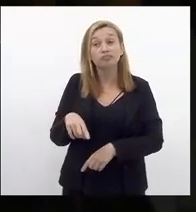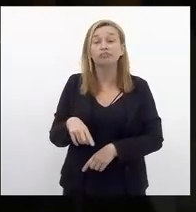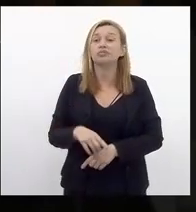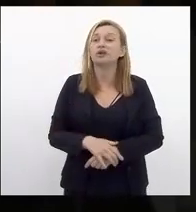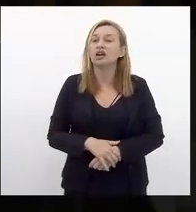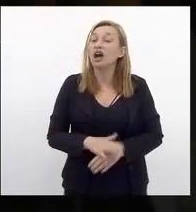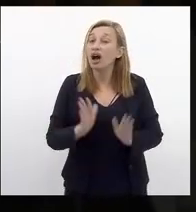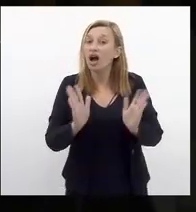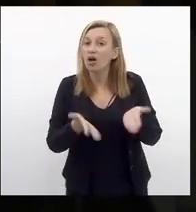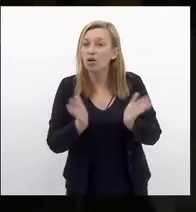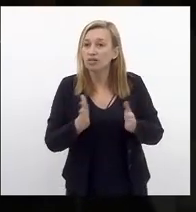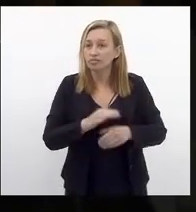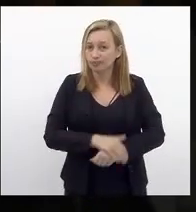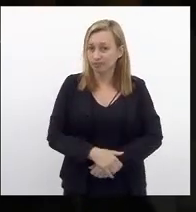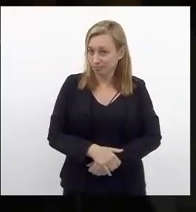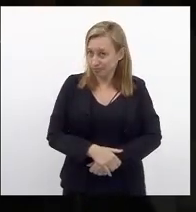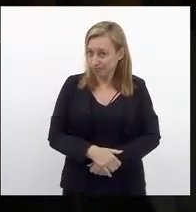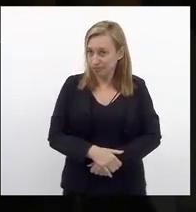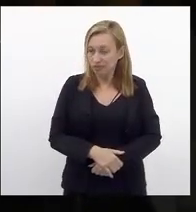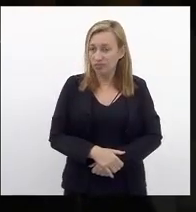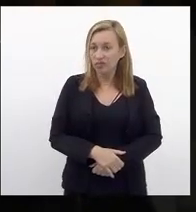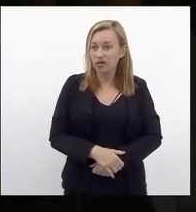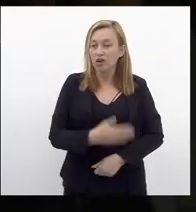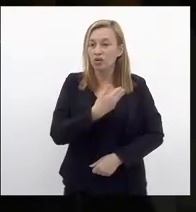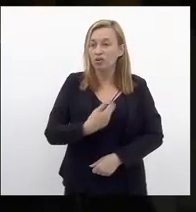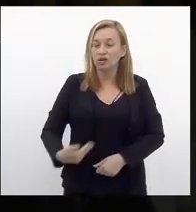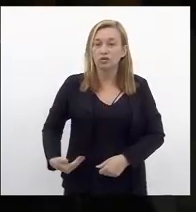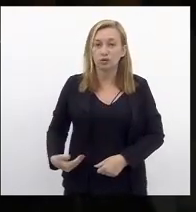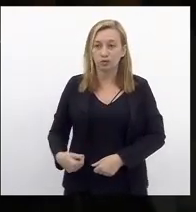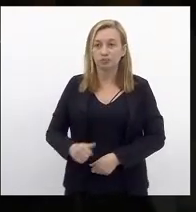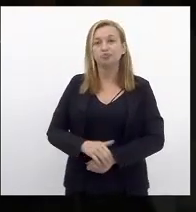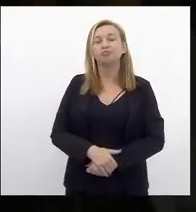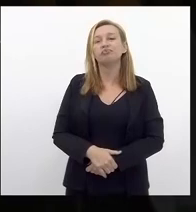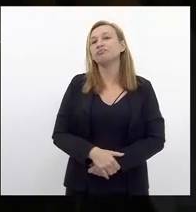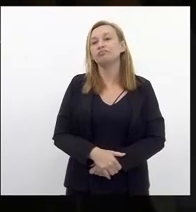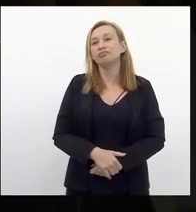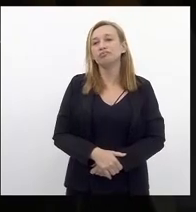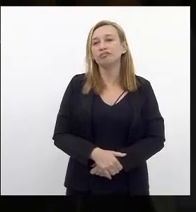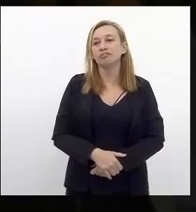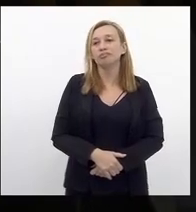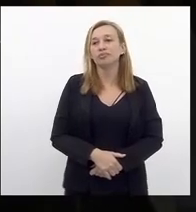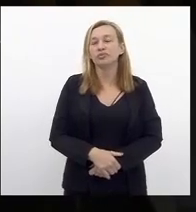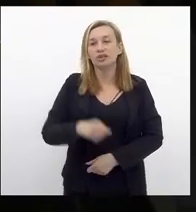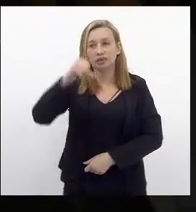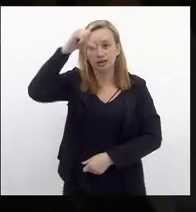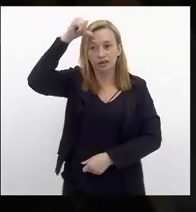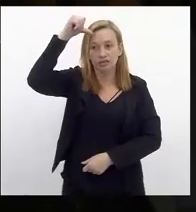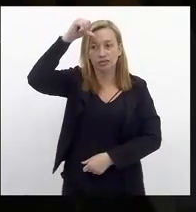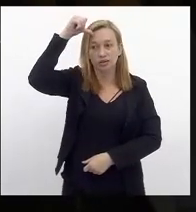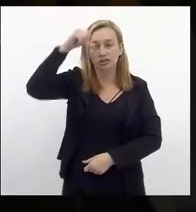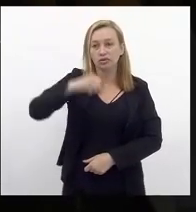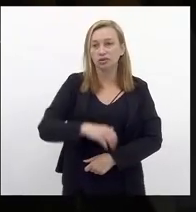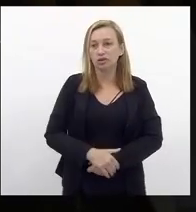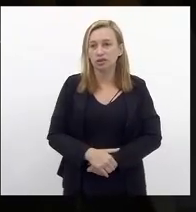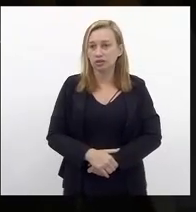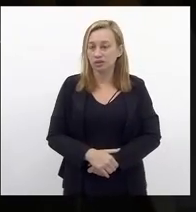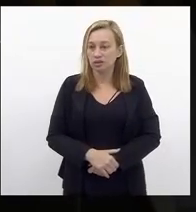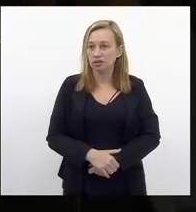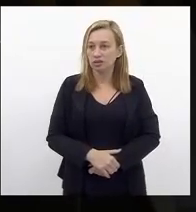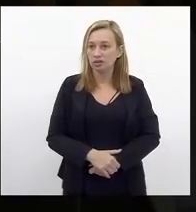que agora o atual Governador Cláudio Castro